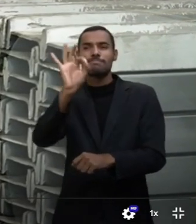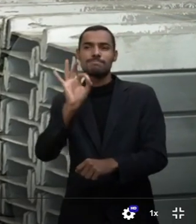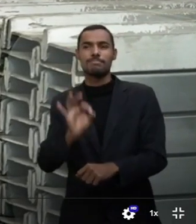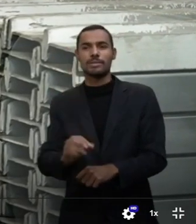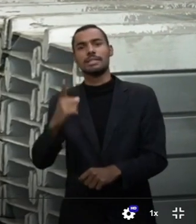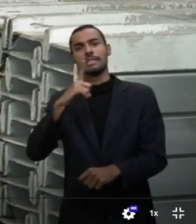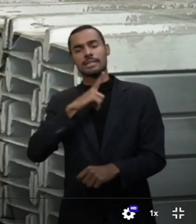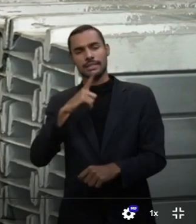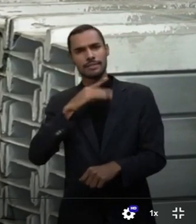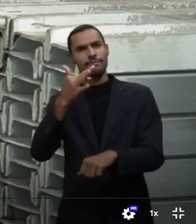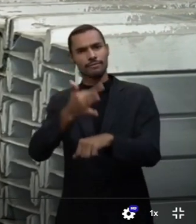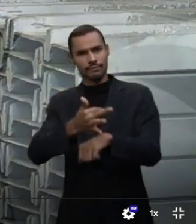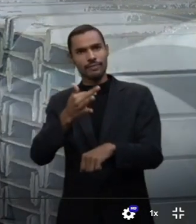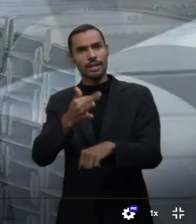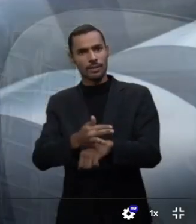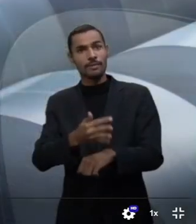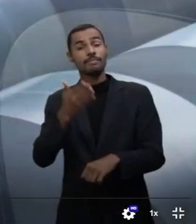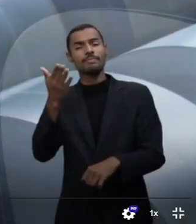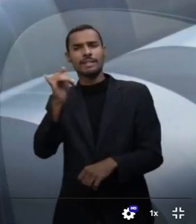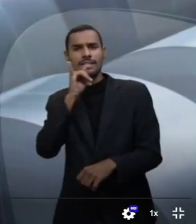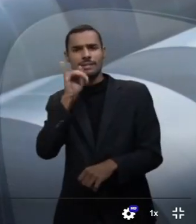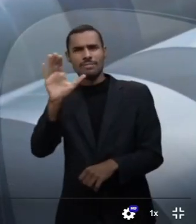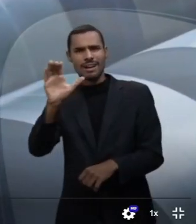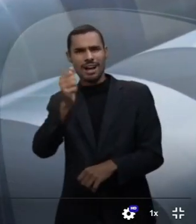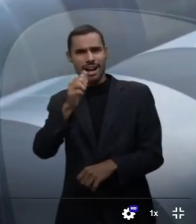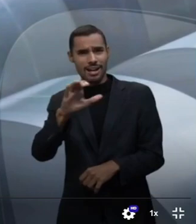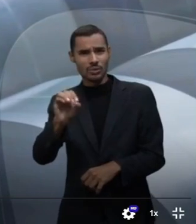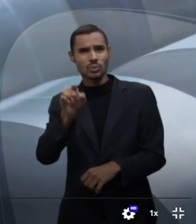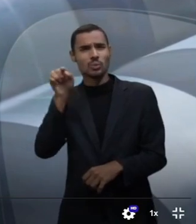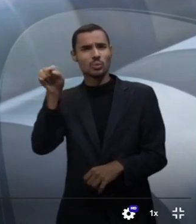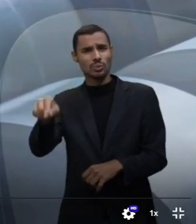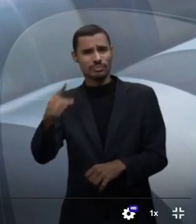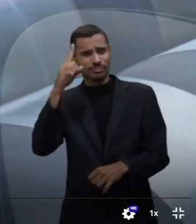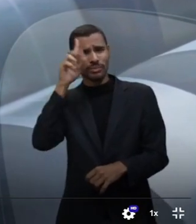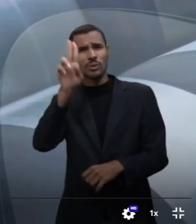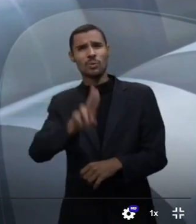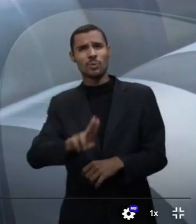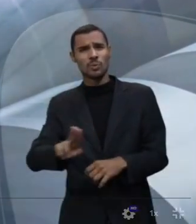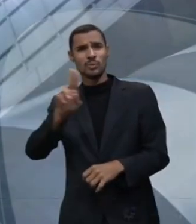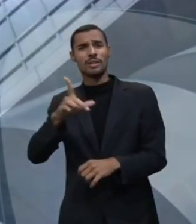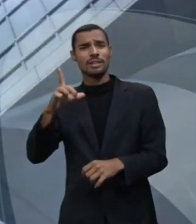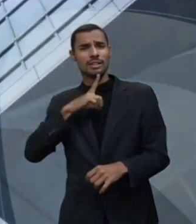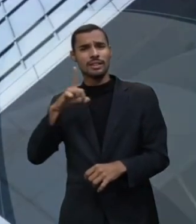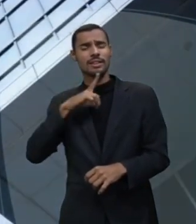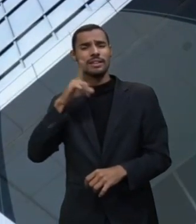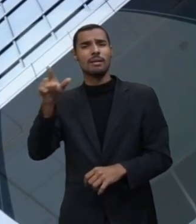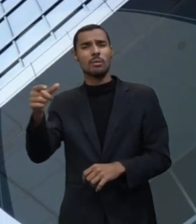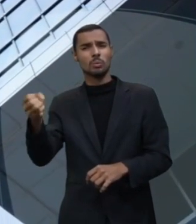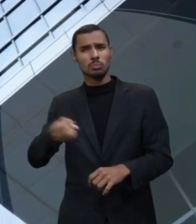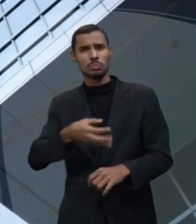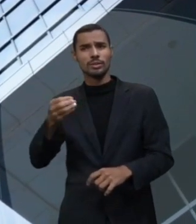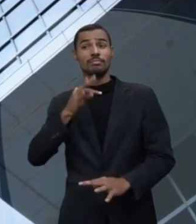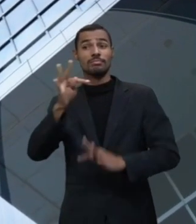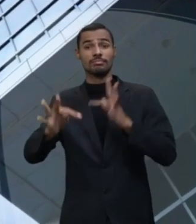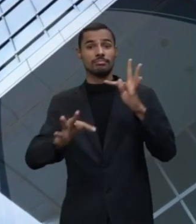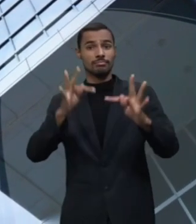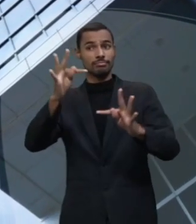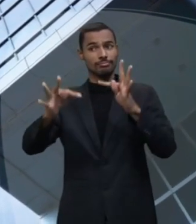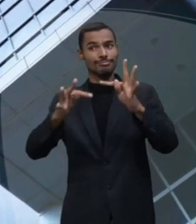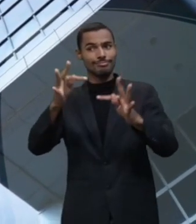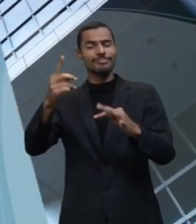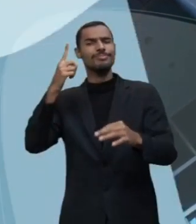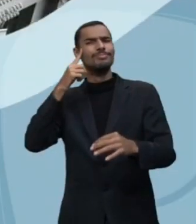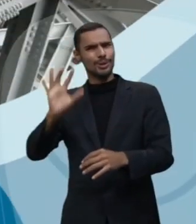ferro em sua composição. Um exemplo é o aço, que é comumente aplicado para transmitir a ideia de modernidade e tecnologia.